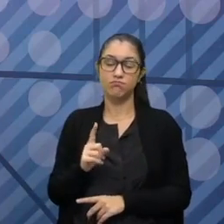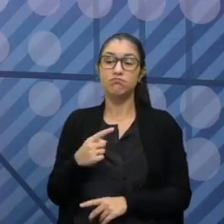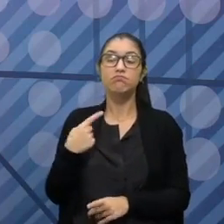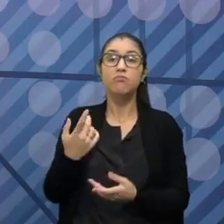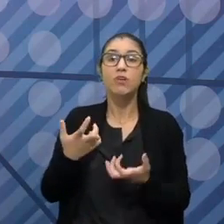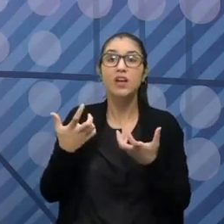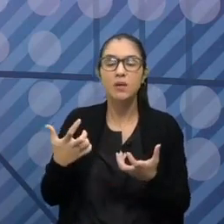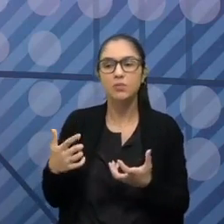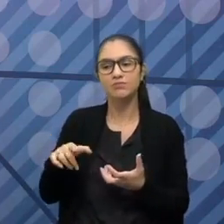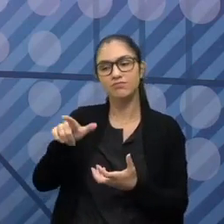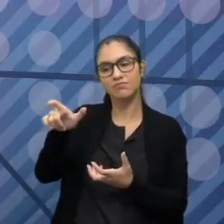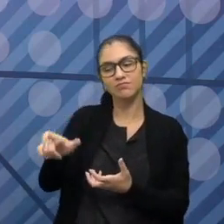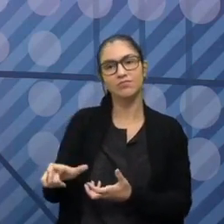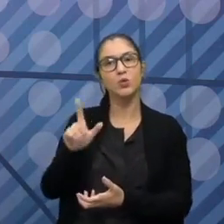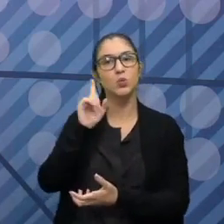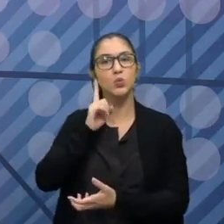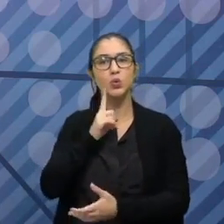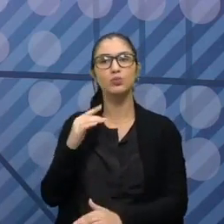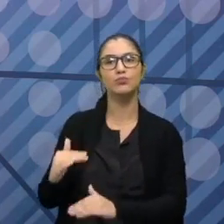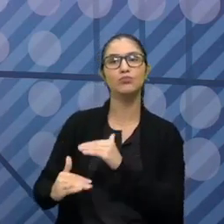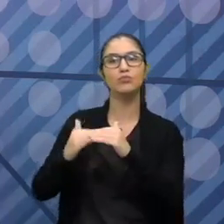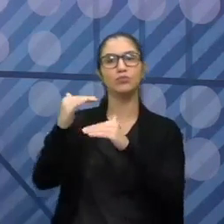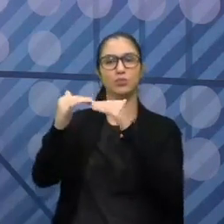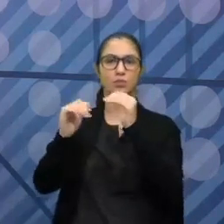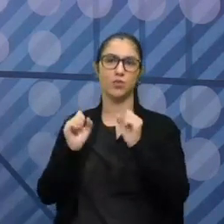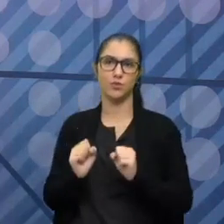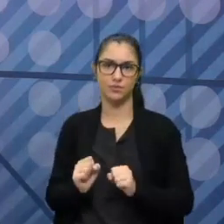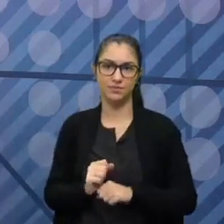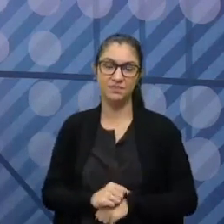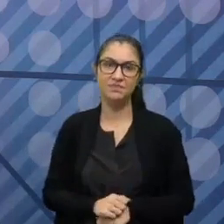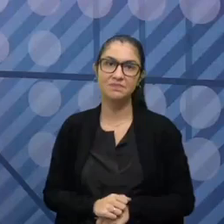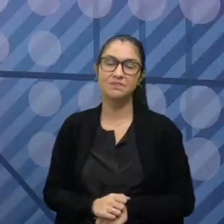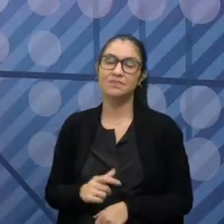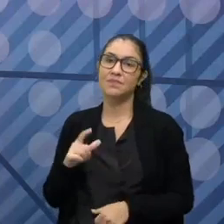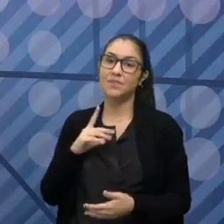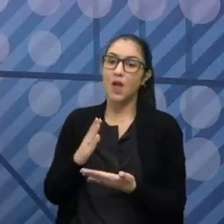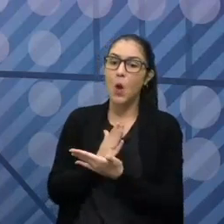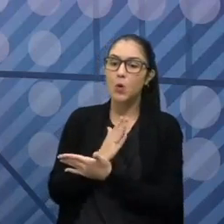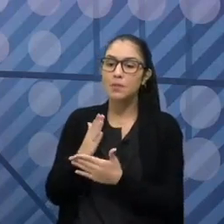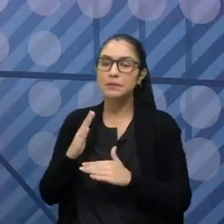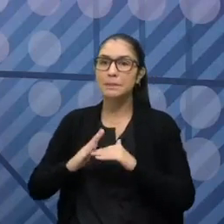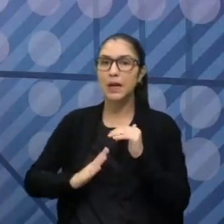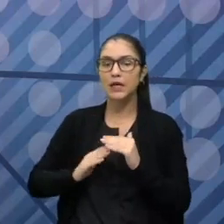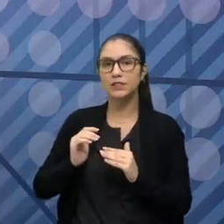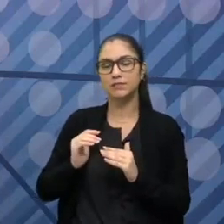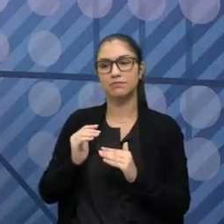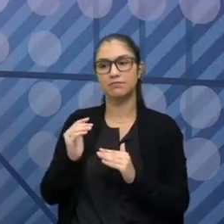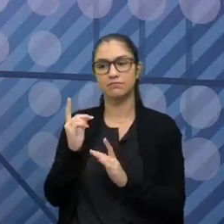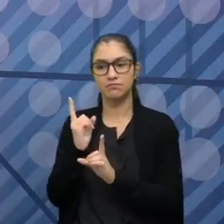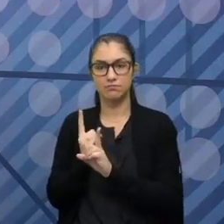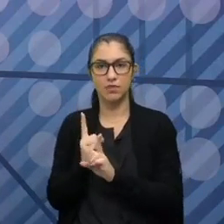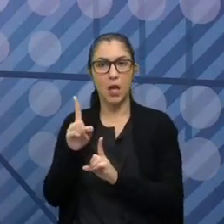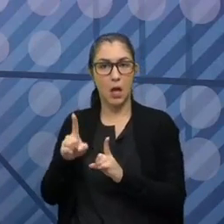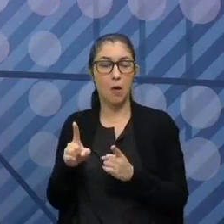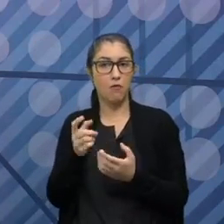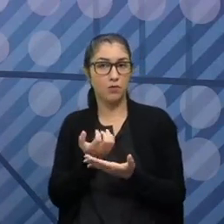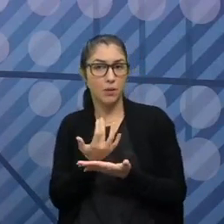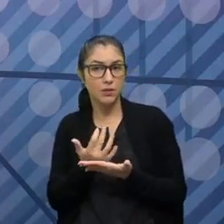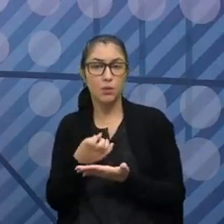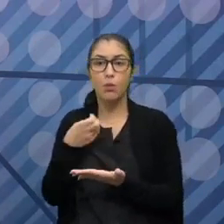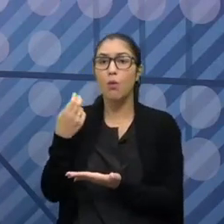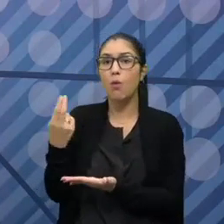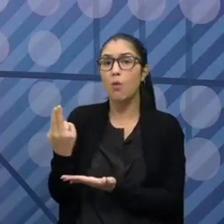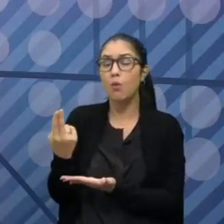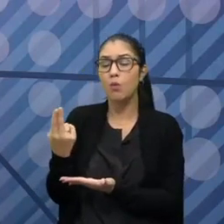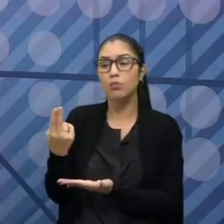queremos é o desenvolvimento do aluno surdo. Então temos algumas práticas para identificar se vamos para a alfabetização ou